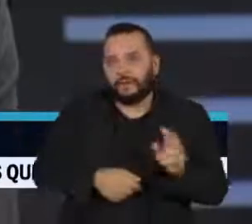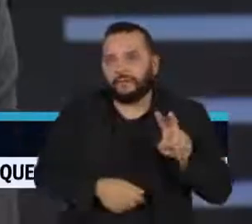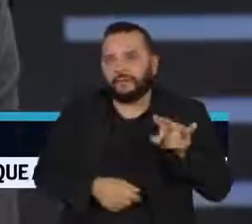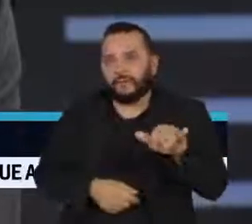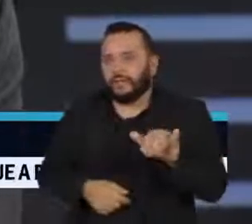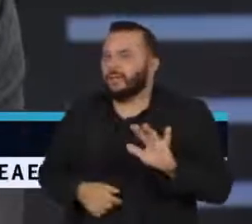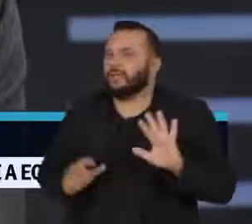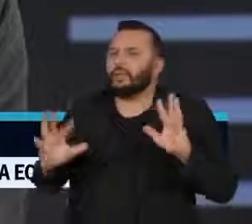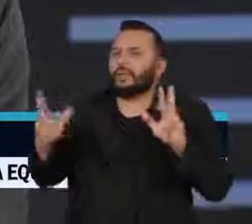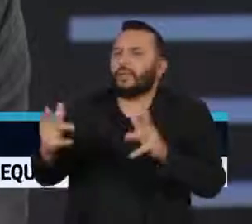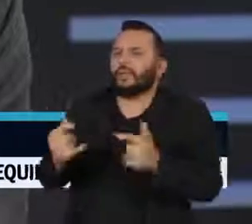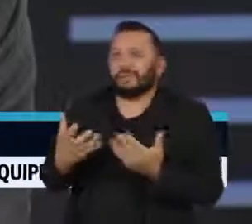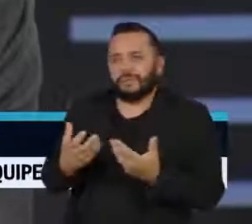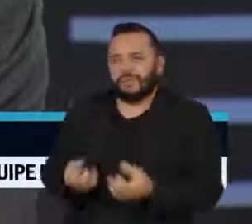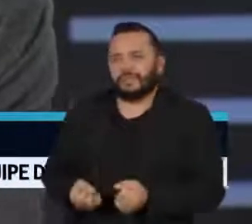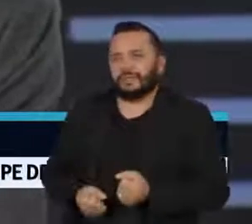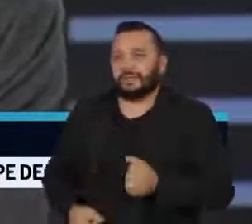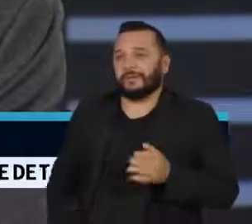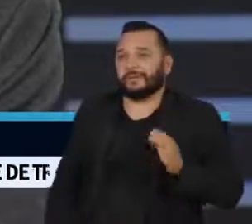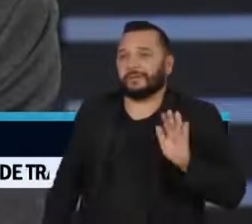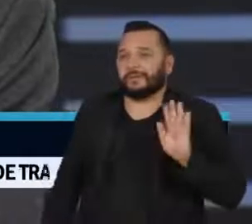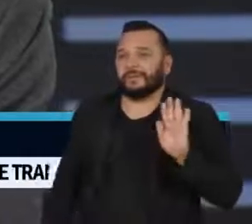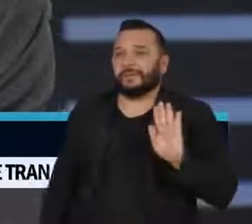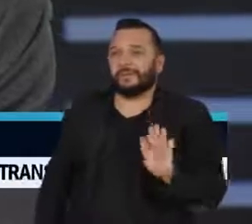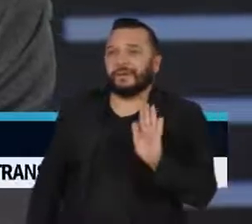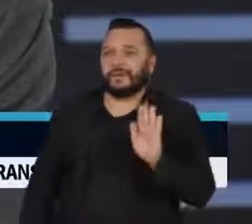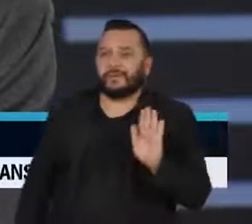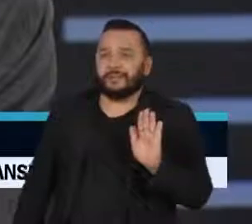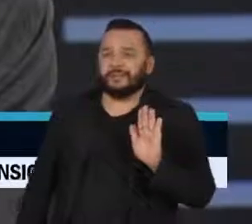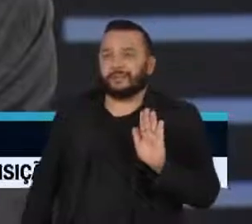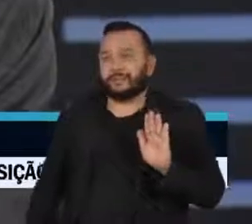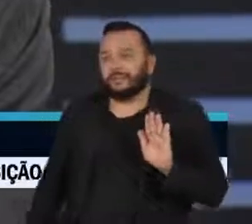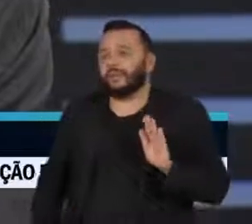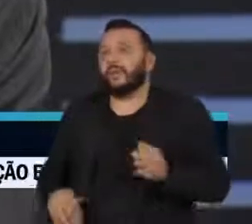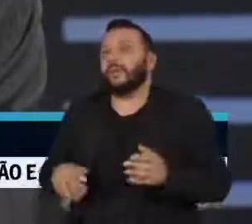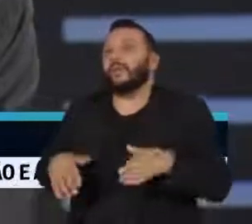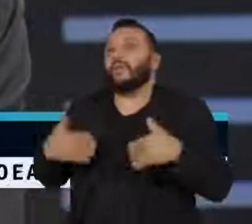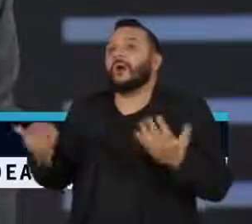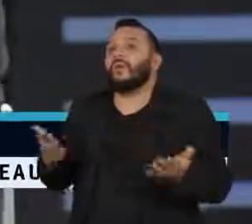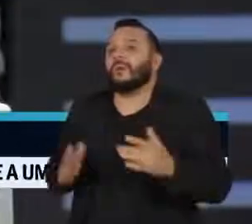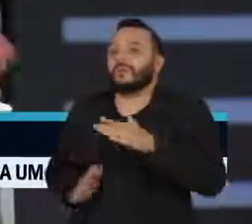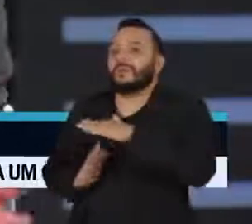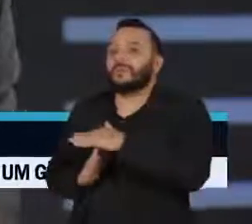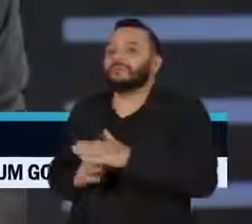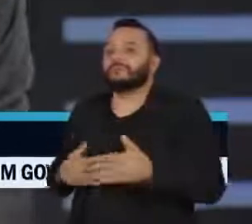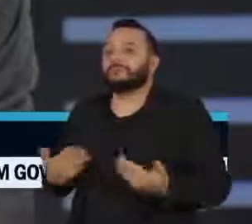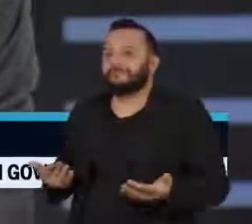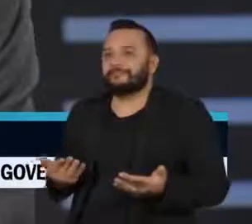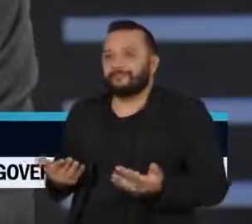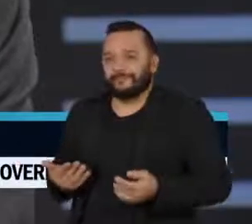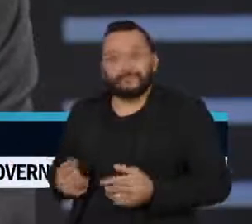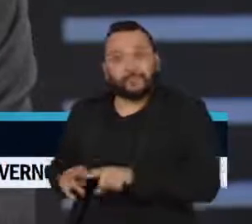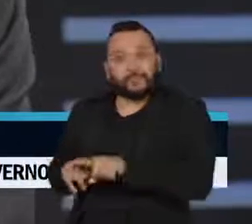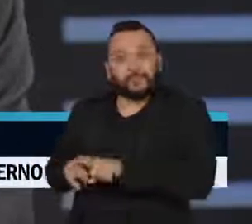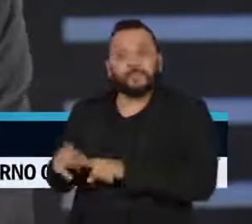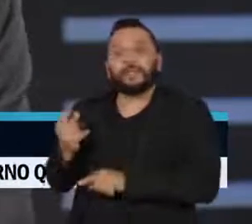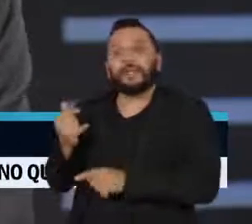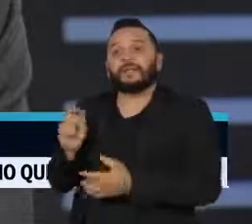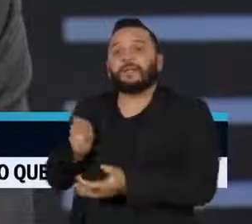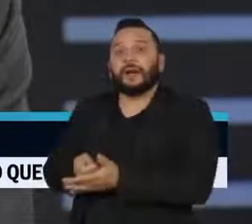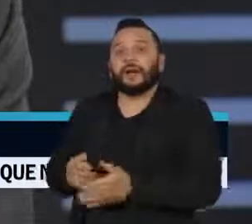aceita, o duro é você definir exatamente qual que é o cap, qual que é o limite e qual que é o preço que vai sair disso.